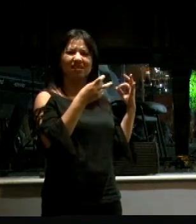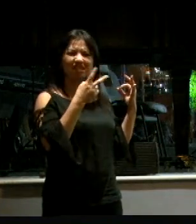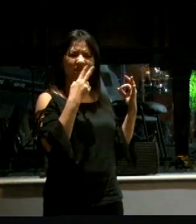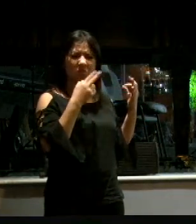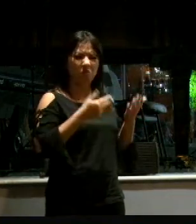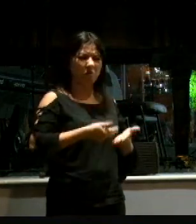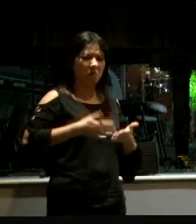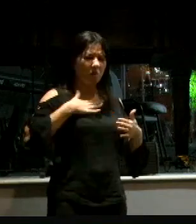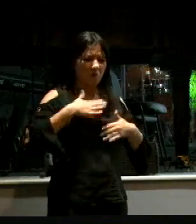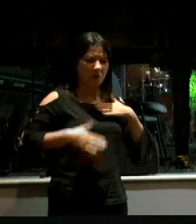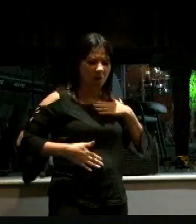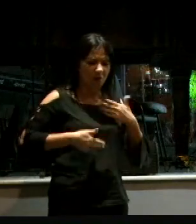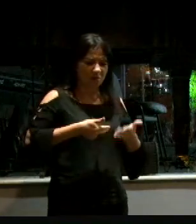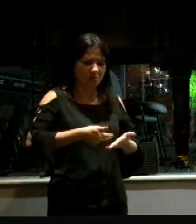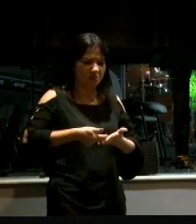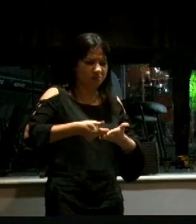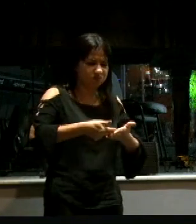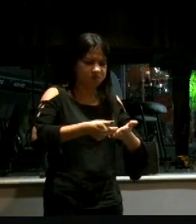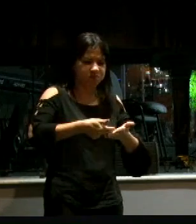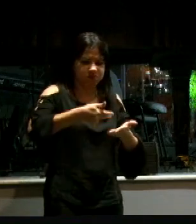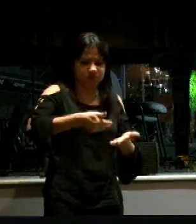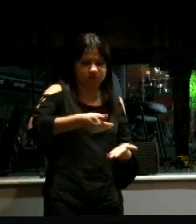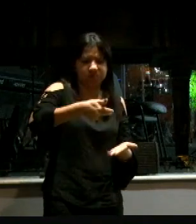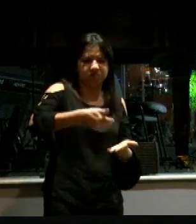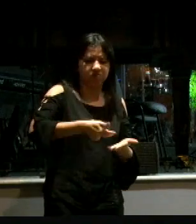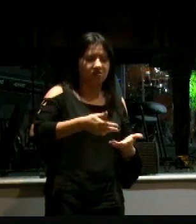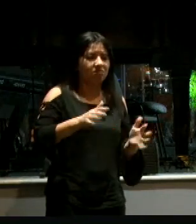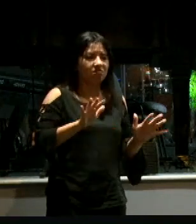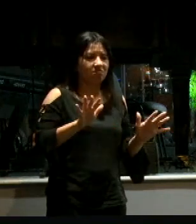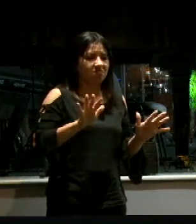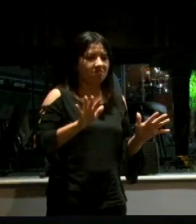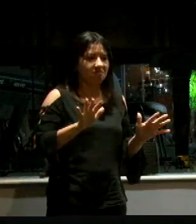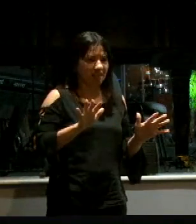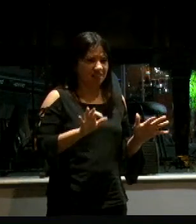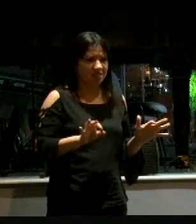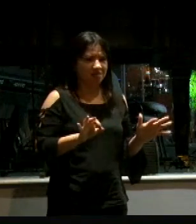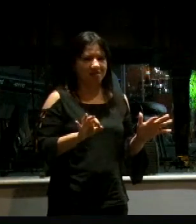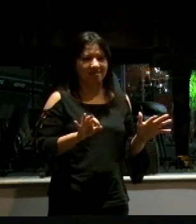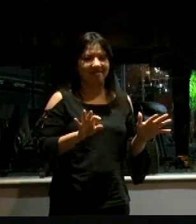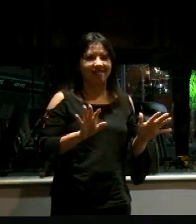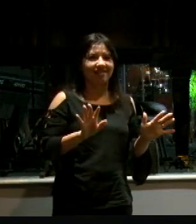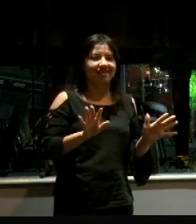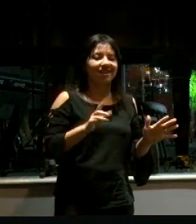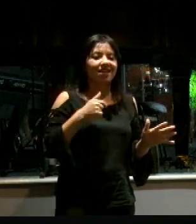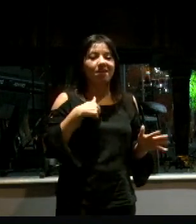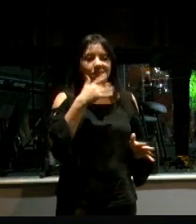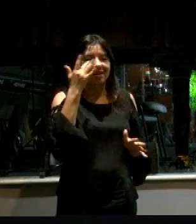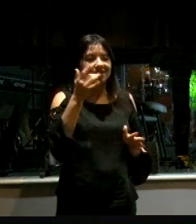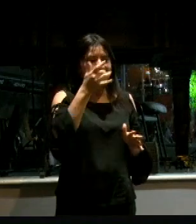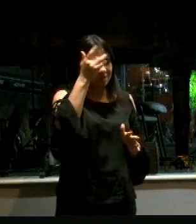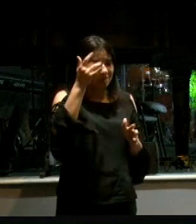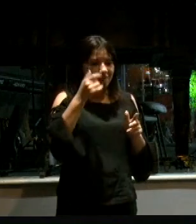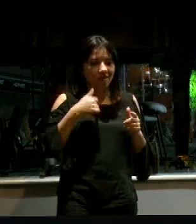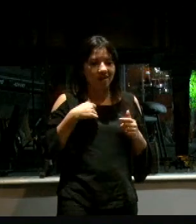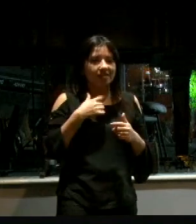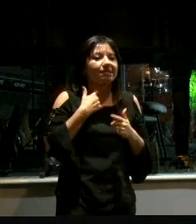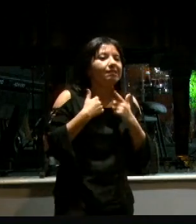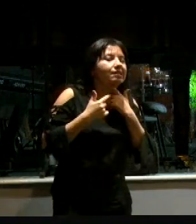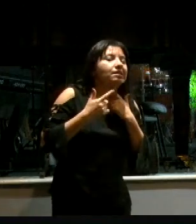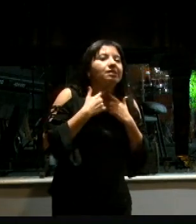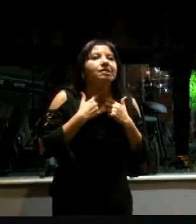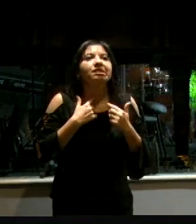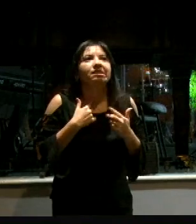E certamente muitos correram até aquele lugar. E quando chegaram para beber a água